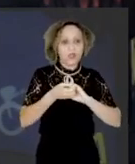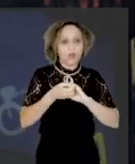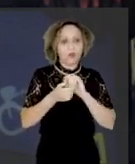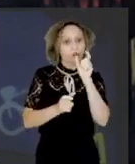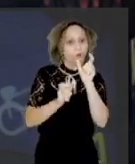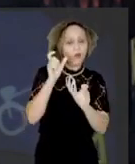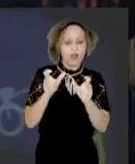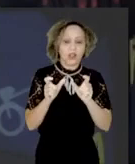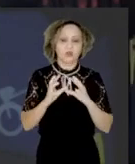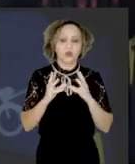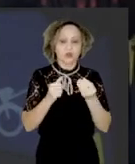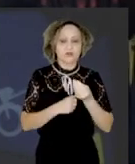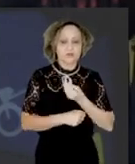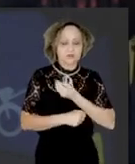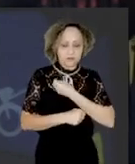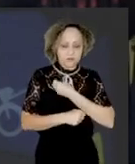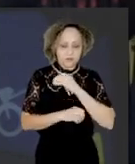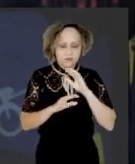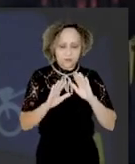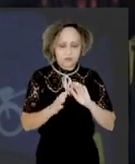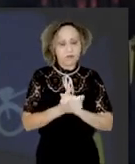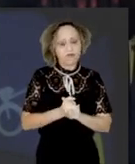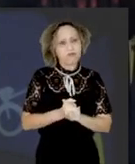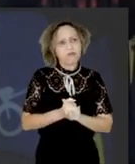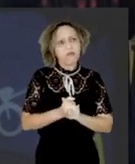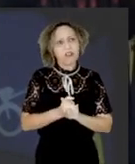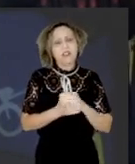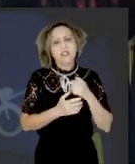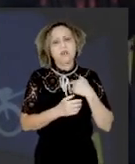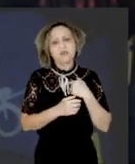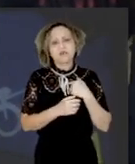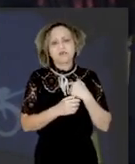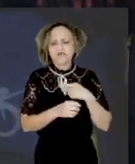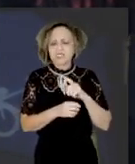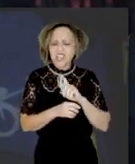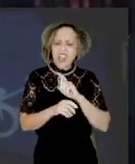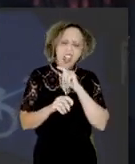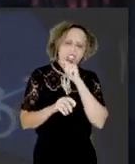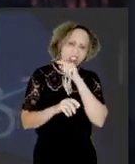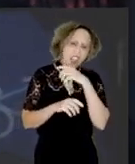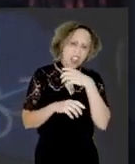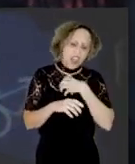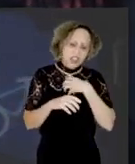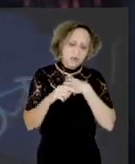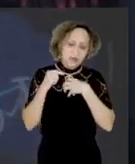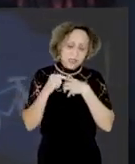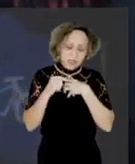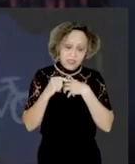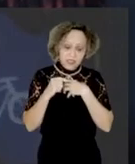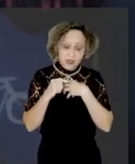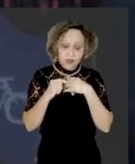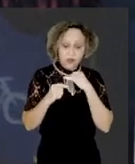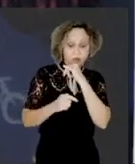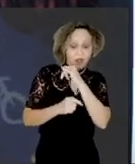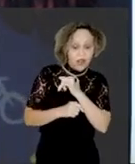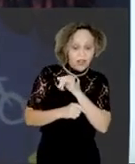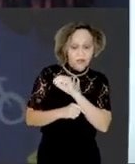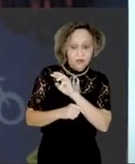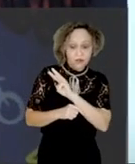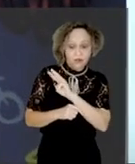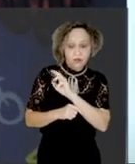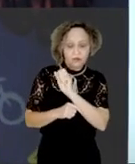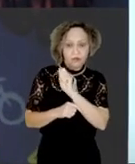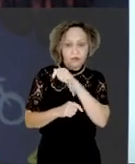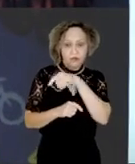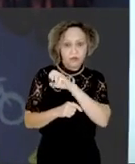dirigente. E eu dizia isso para ele, que tinha dois momentos que o Marighella tinha que fazer um encontro a partir do filme. Um era com o povo